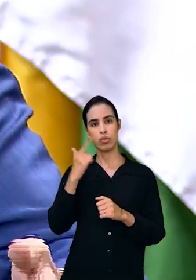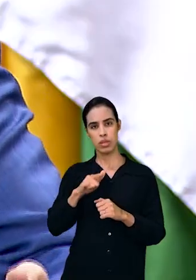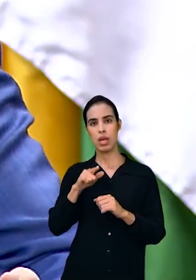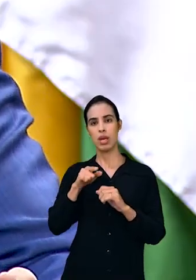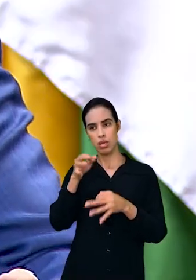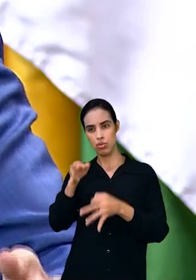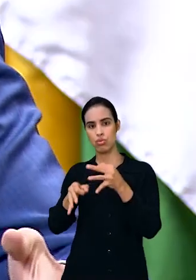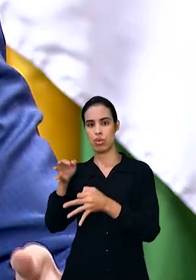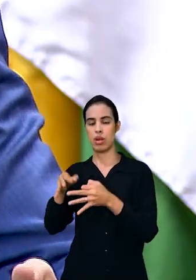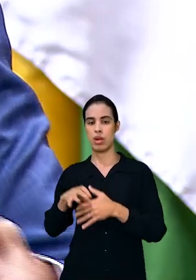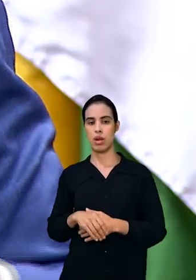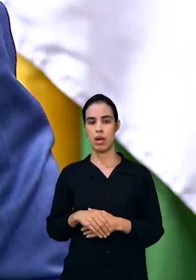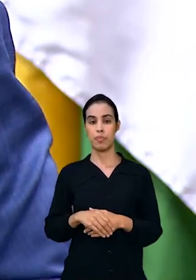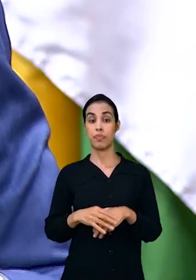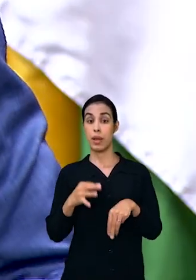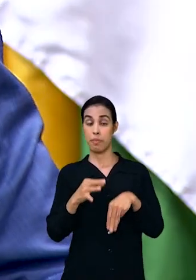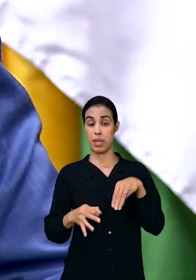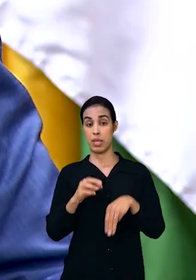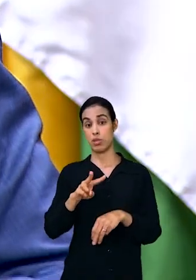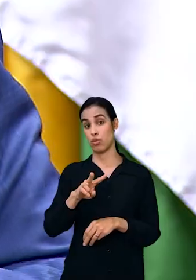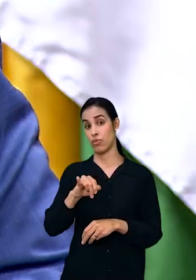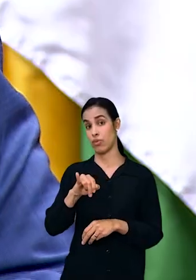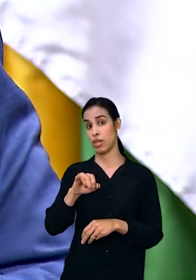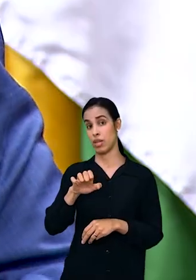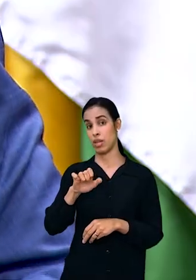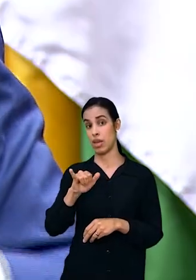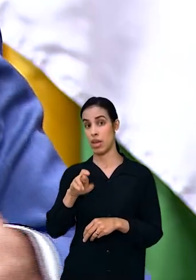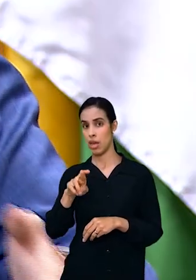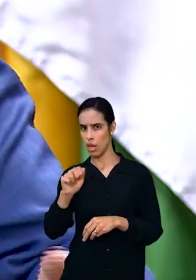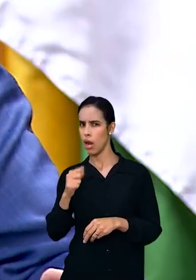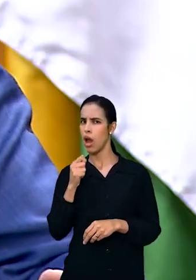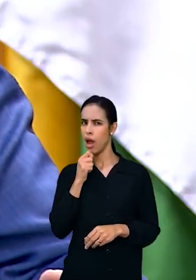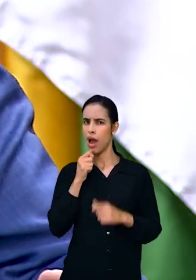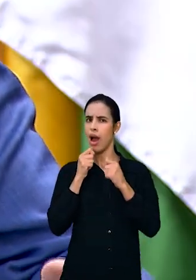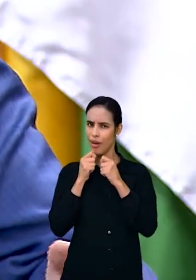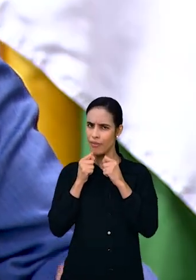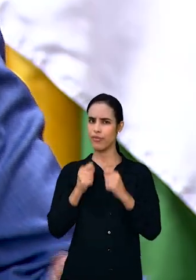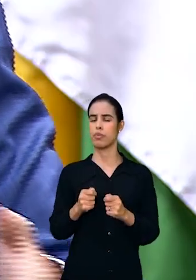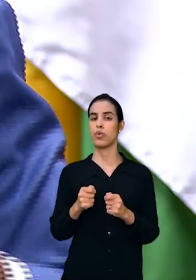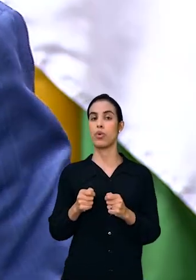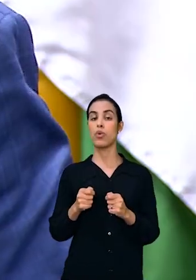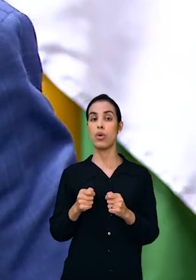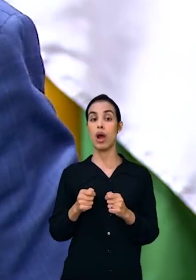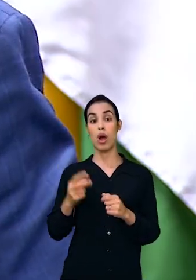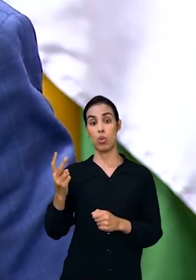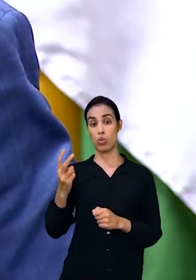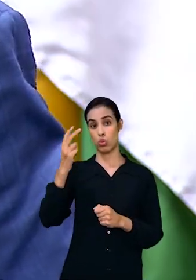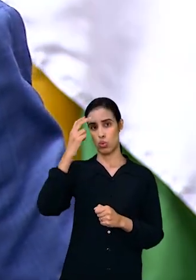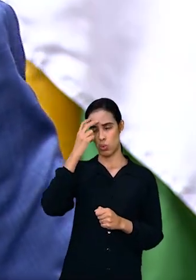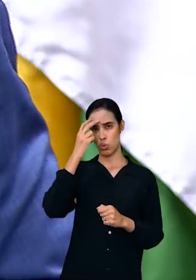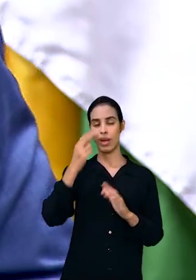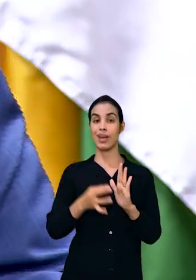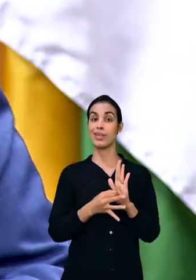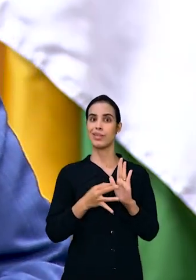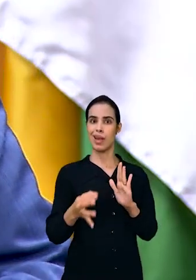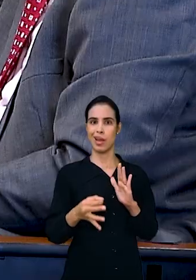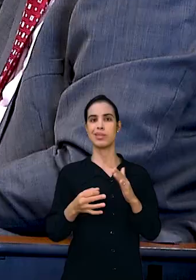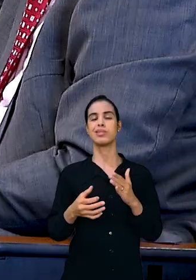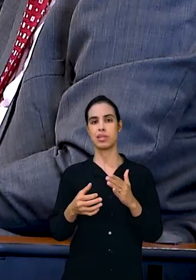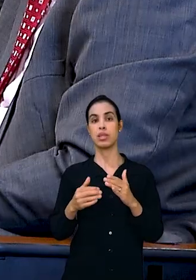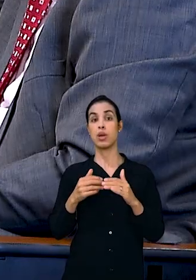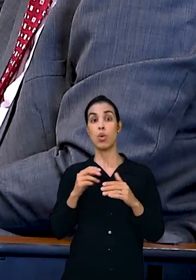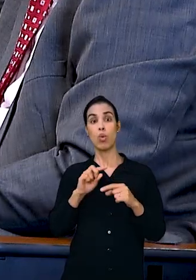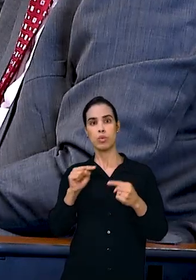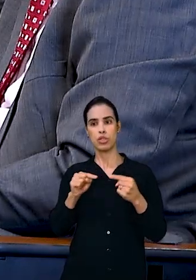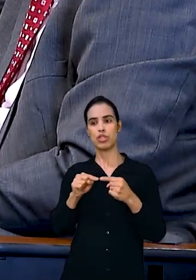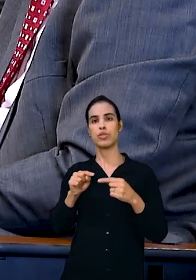novas. O Corregedor-Geral da Justiça do Trabalho, ministro Vieira de Mello Filho, afirmou que a cultura dos precedentes e teses por